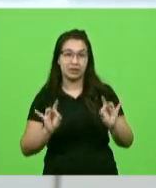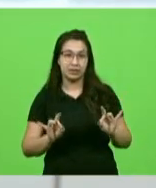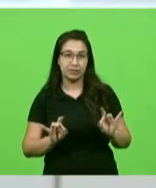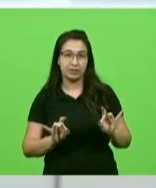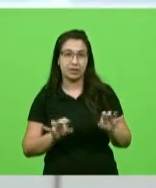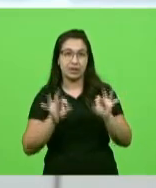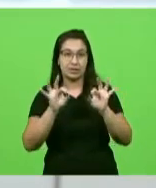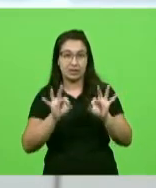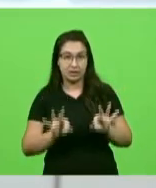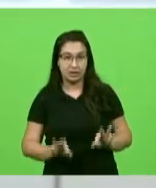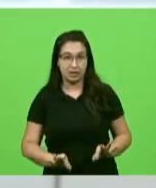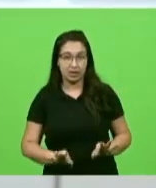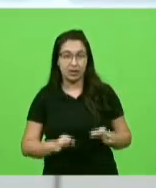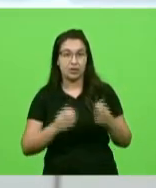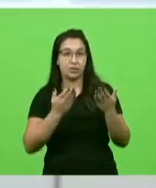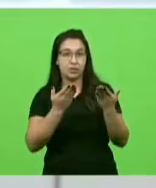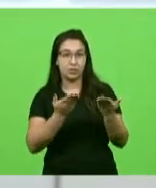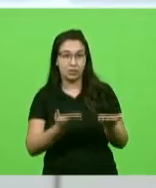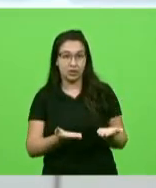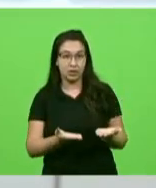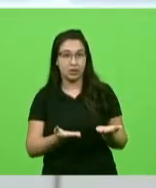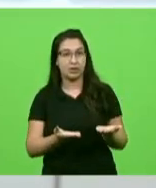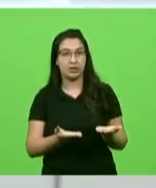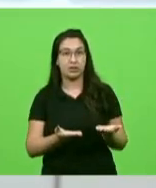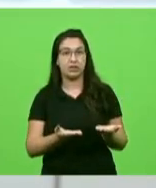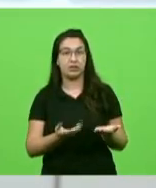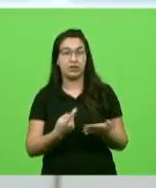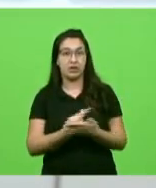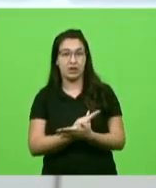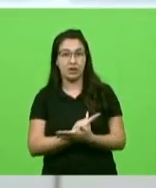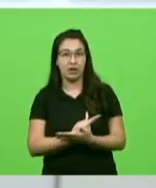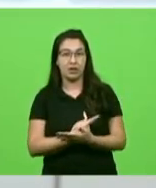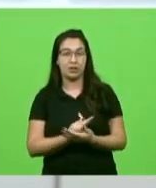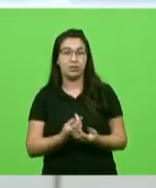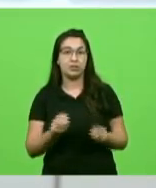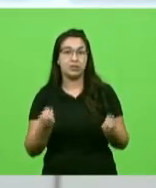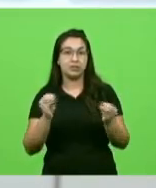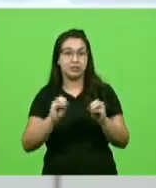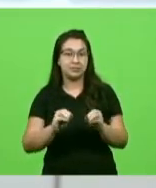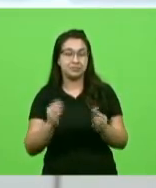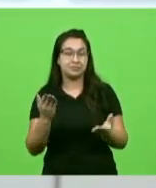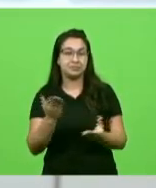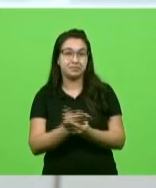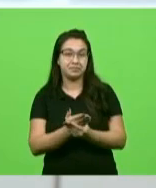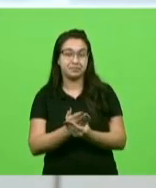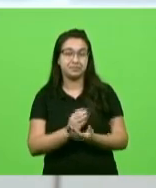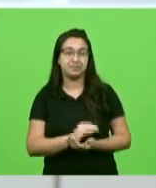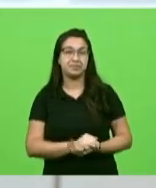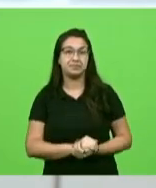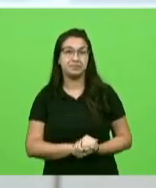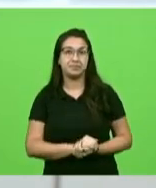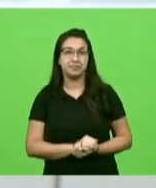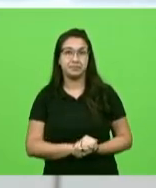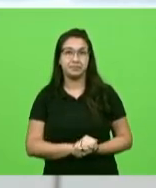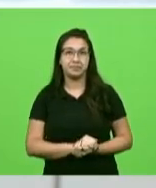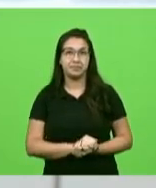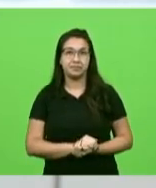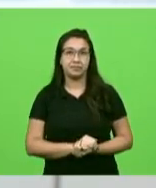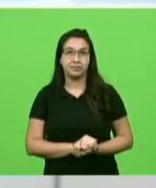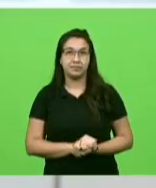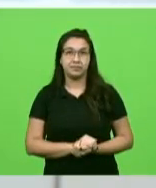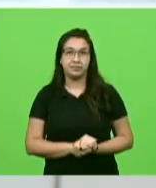e consequente instauração do processo de entendimento Deveras malgrado a